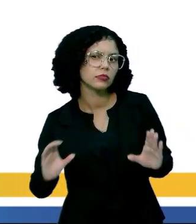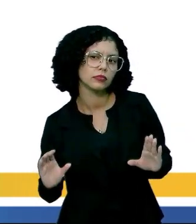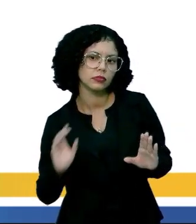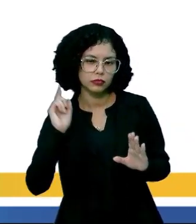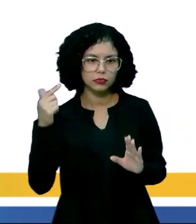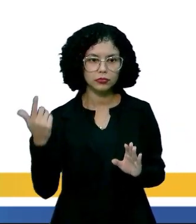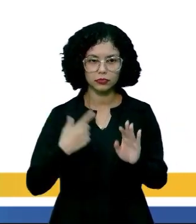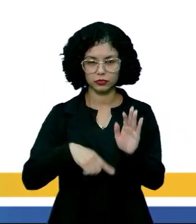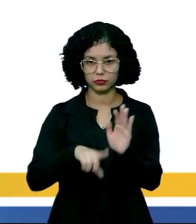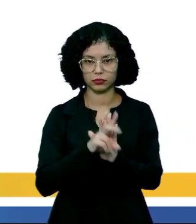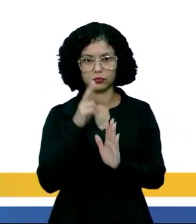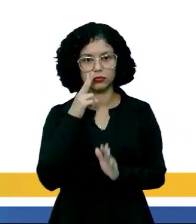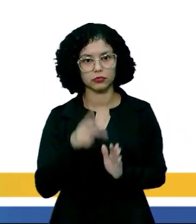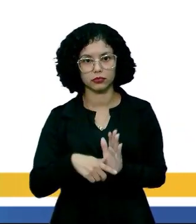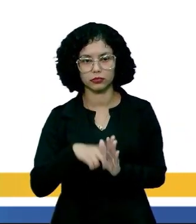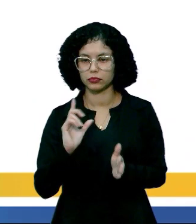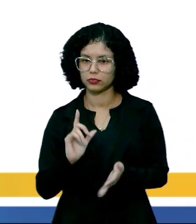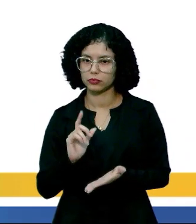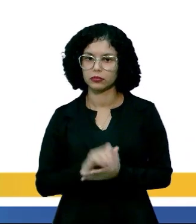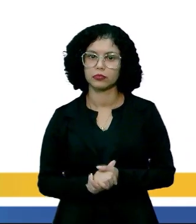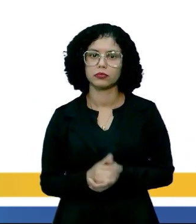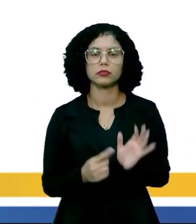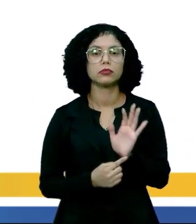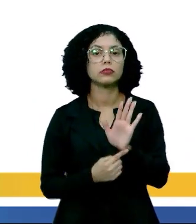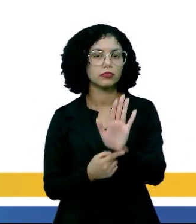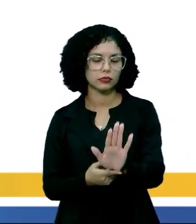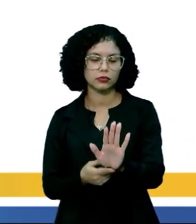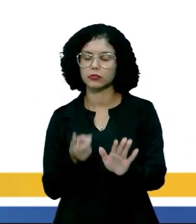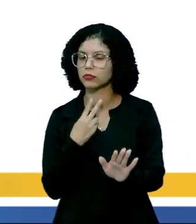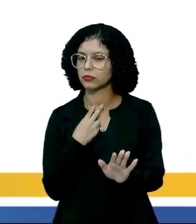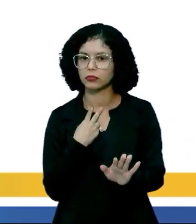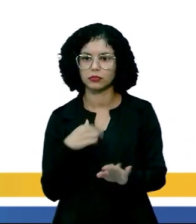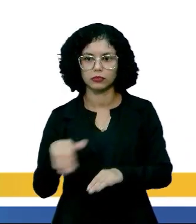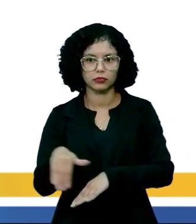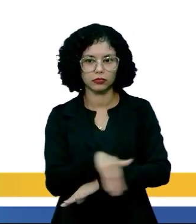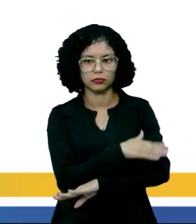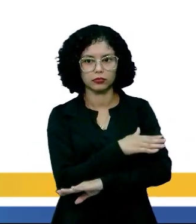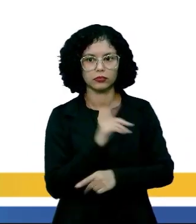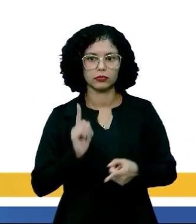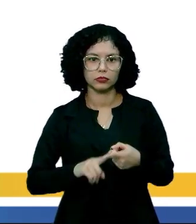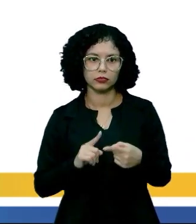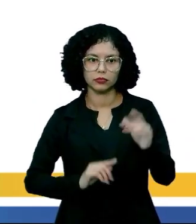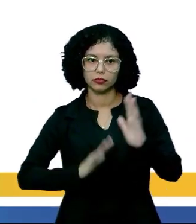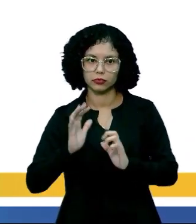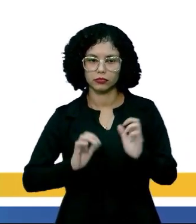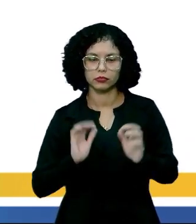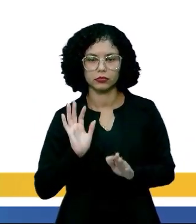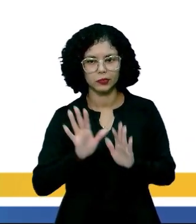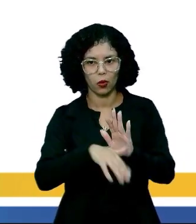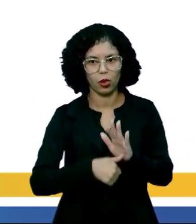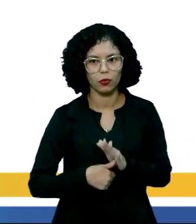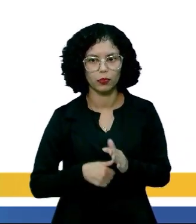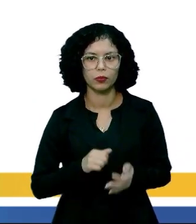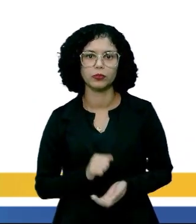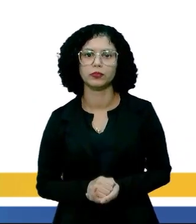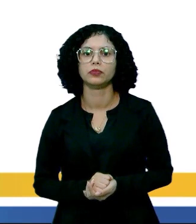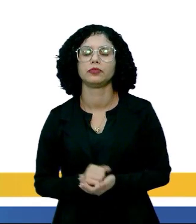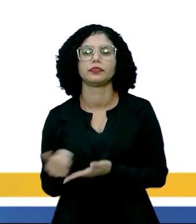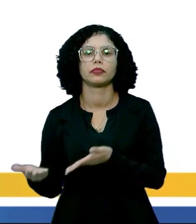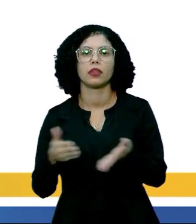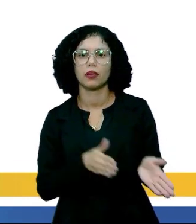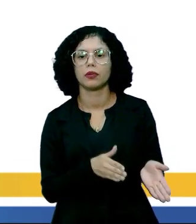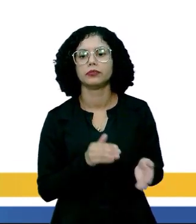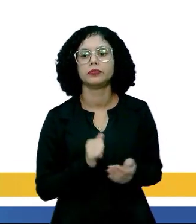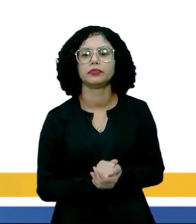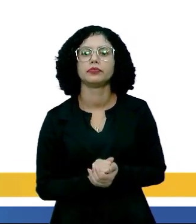era o que aquelas leis que você está vendo anteriormente mostravam. Não podiam perambular na rua porque eram confundidos com ladrões. Enfim, de lá para